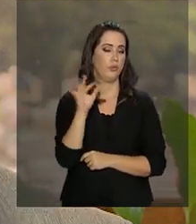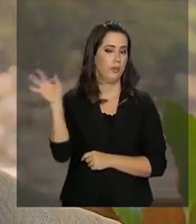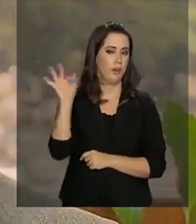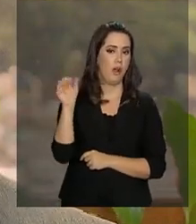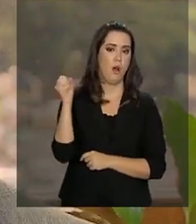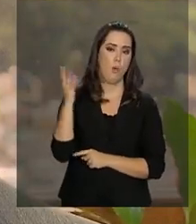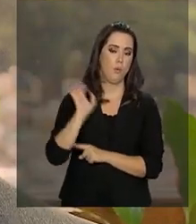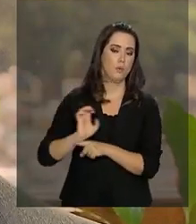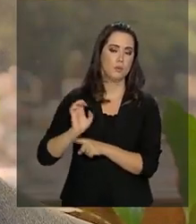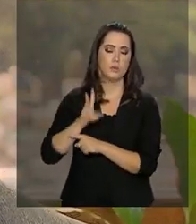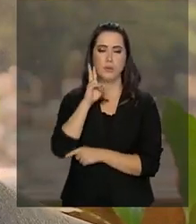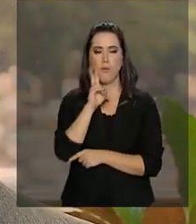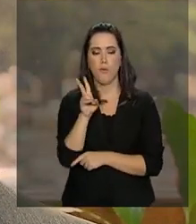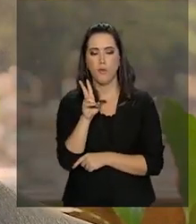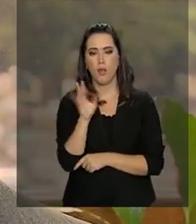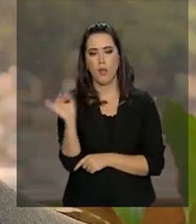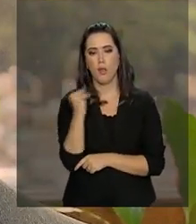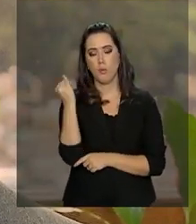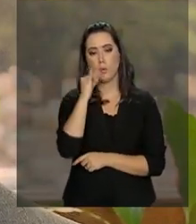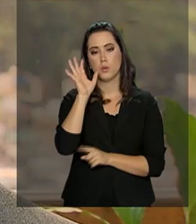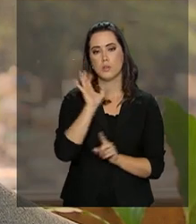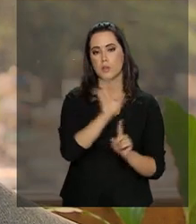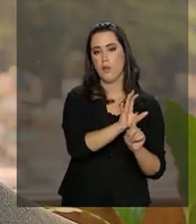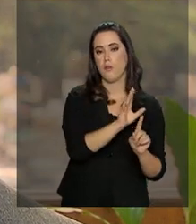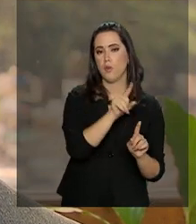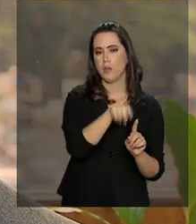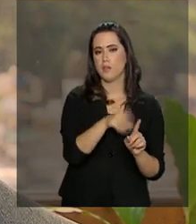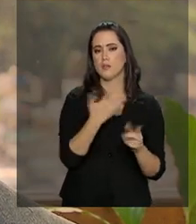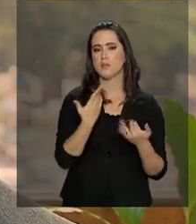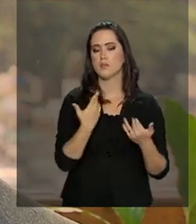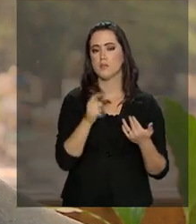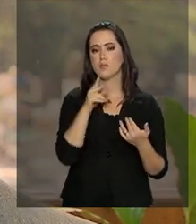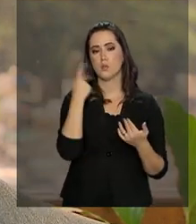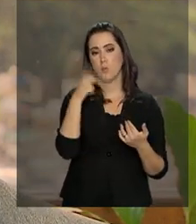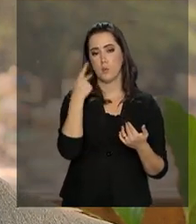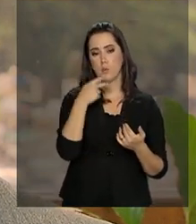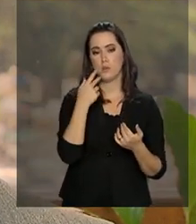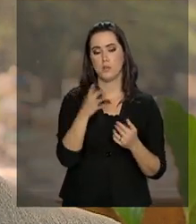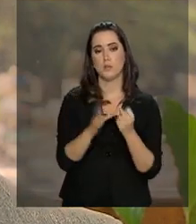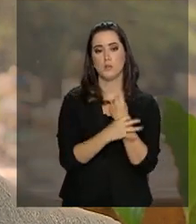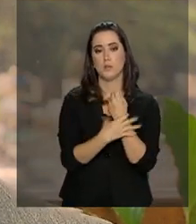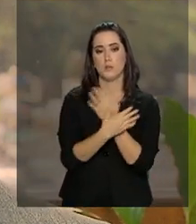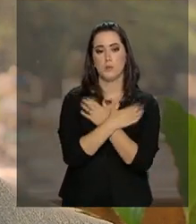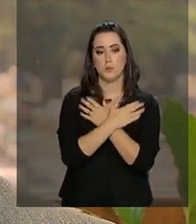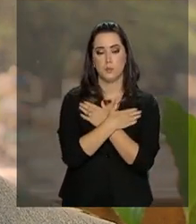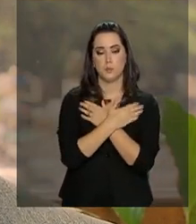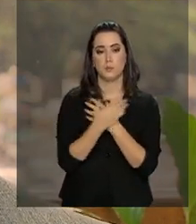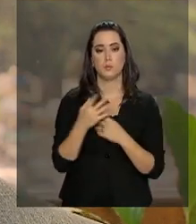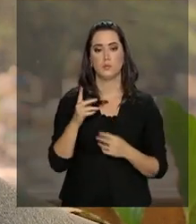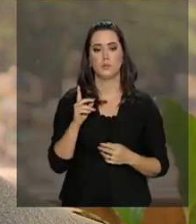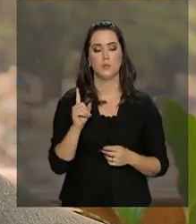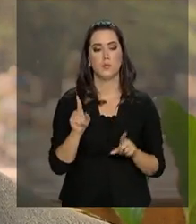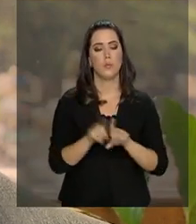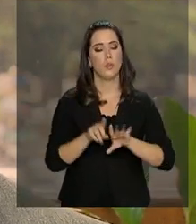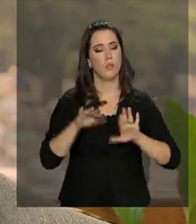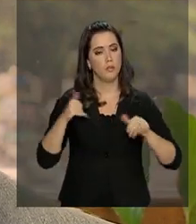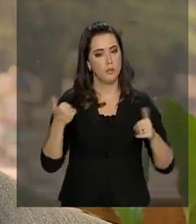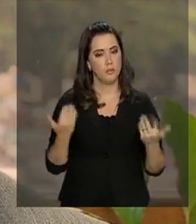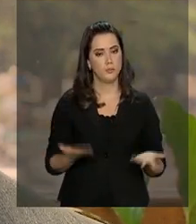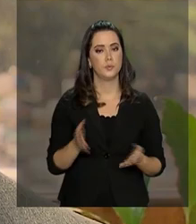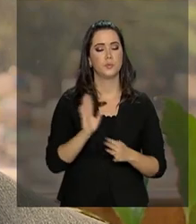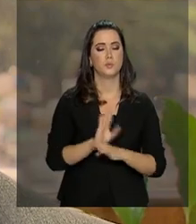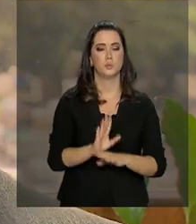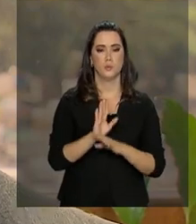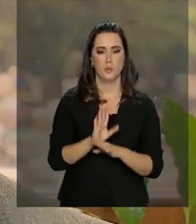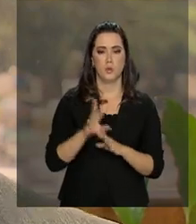acesso, visualizar a importância e os impactos também da política de seguro-desemprego. Então, acho que ela